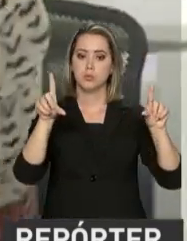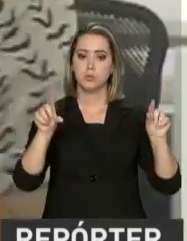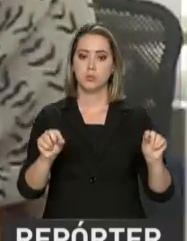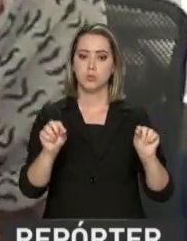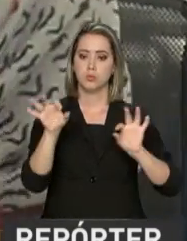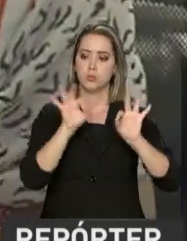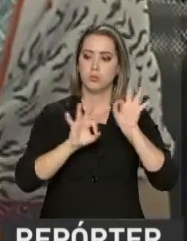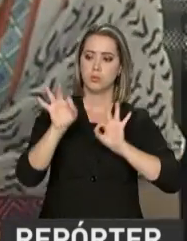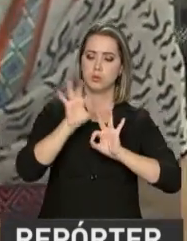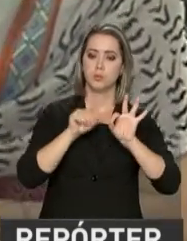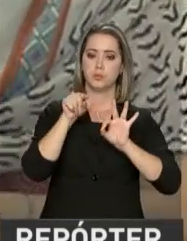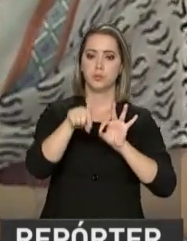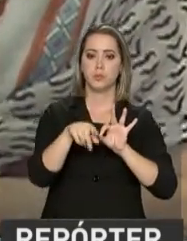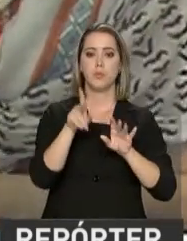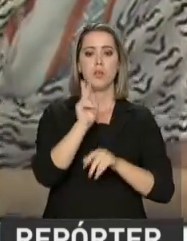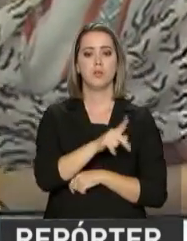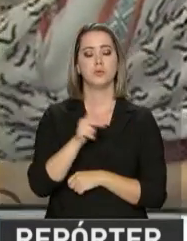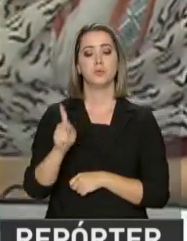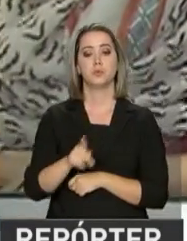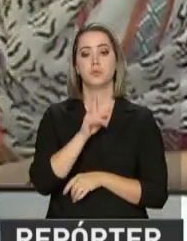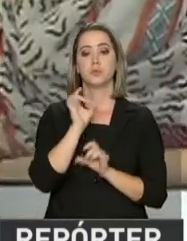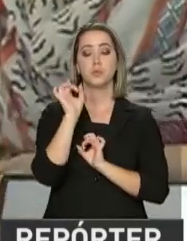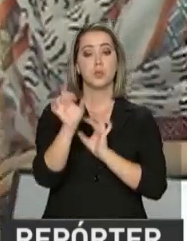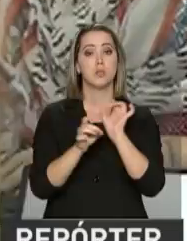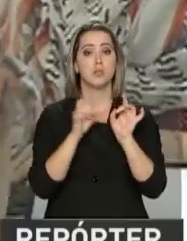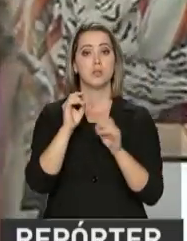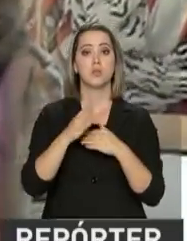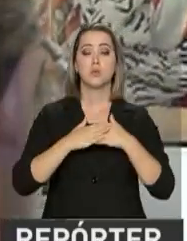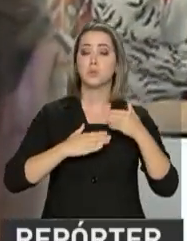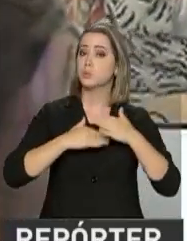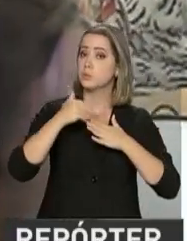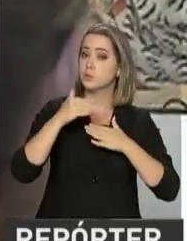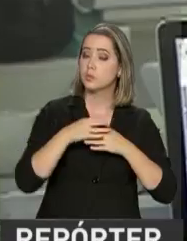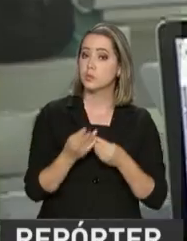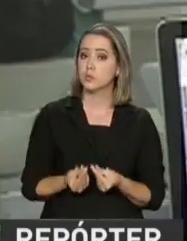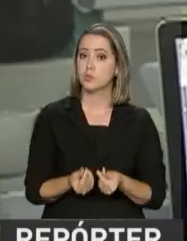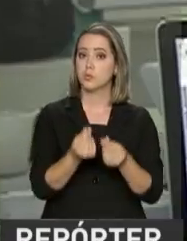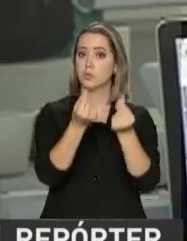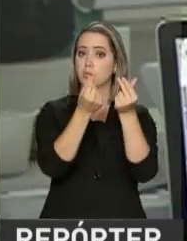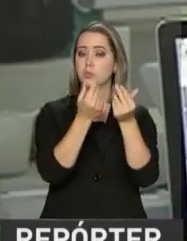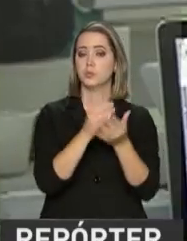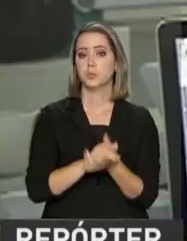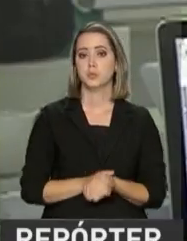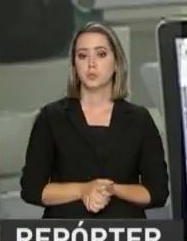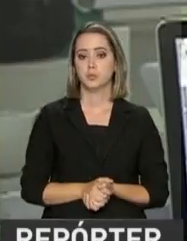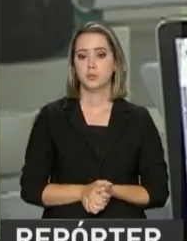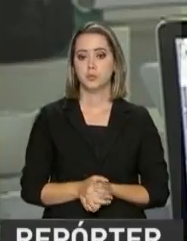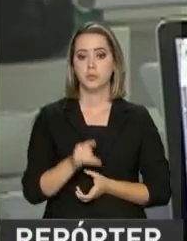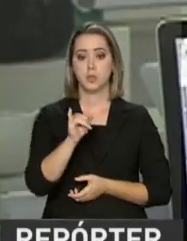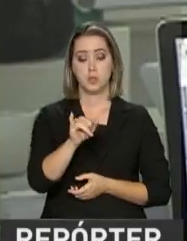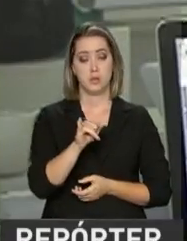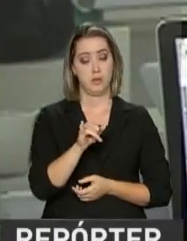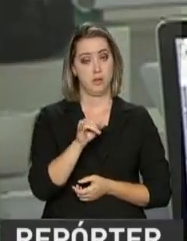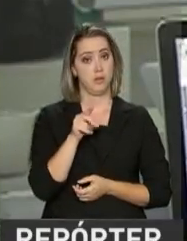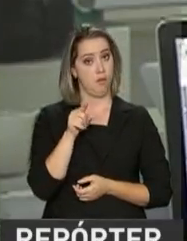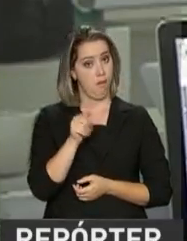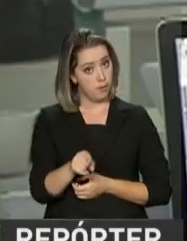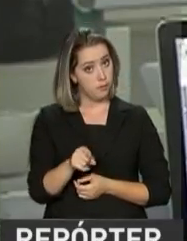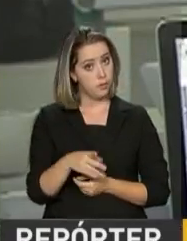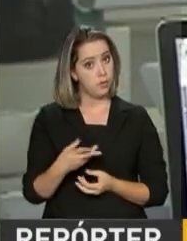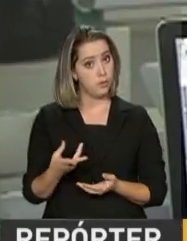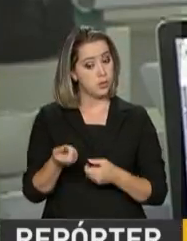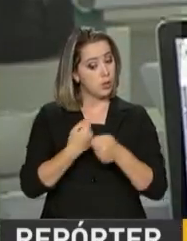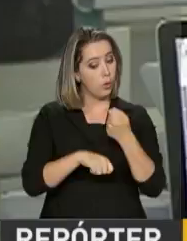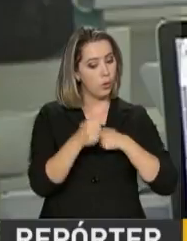das frases é a pedagoga e especialista em finanças, Alzira Silva. Se você poupar pequenas